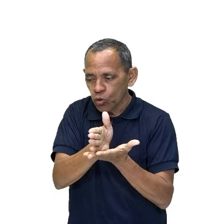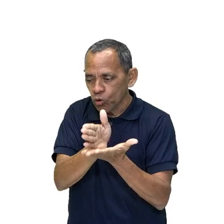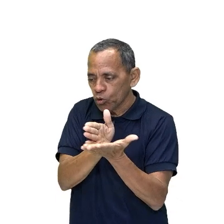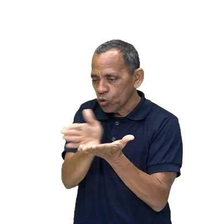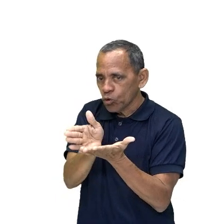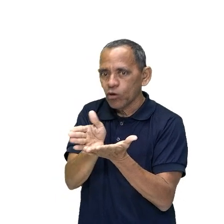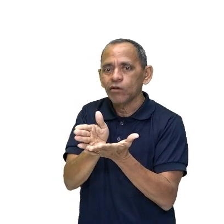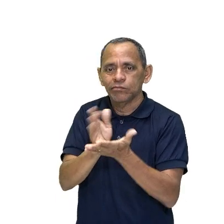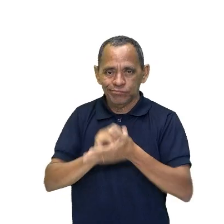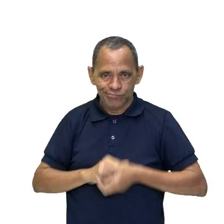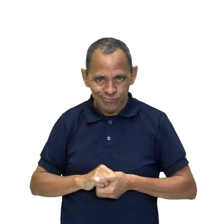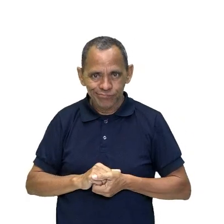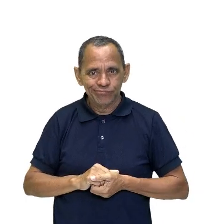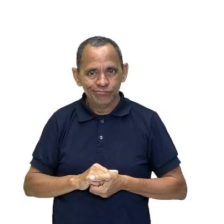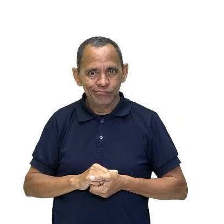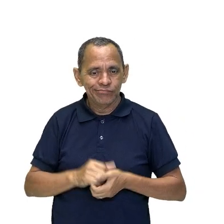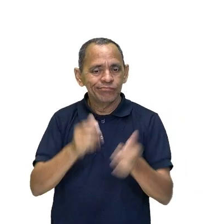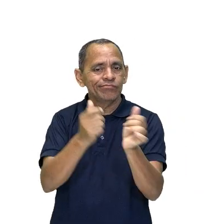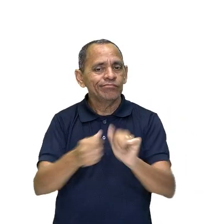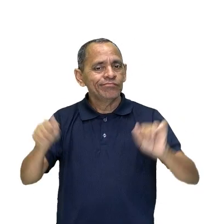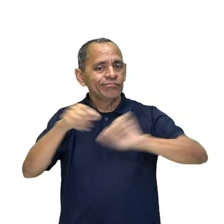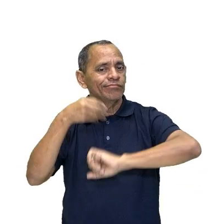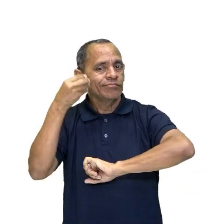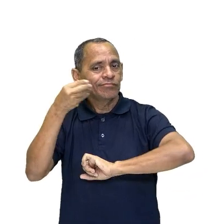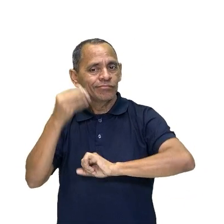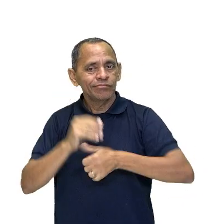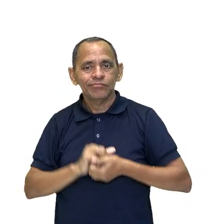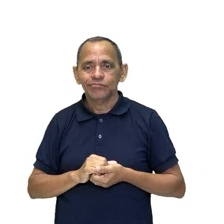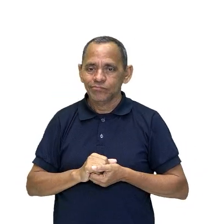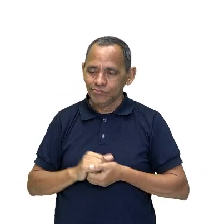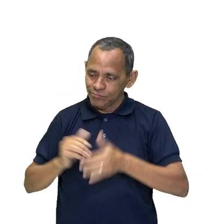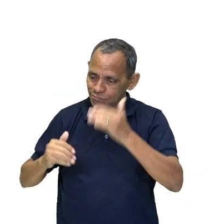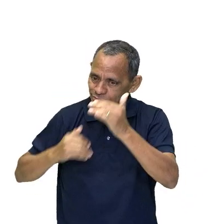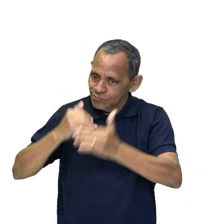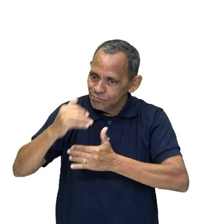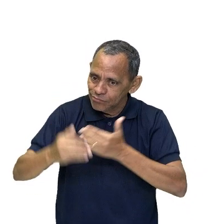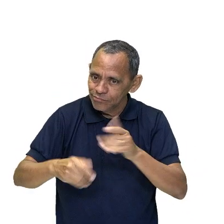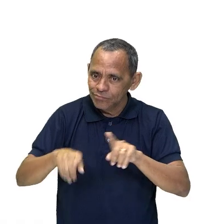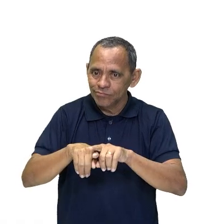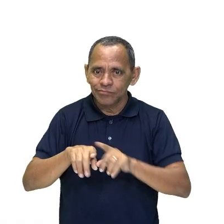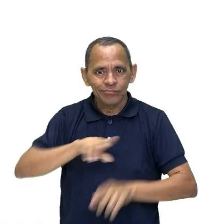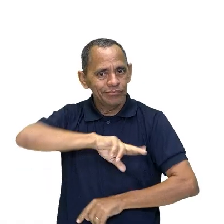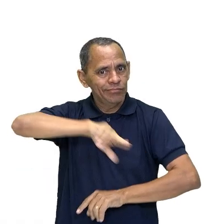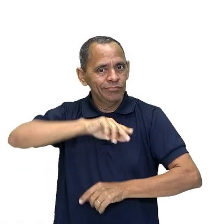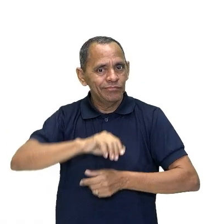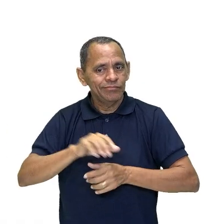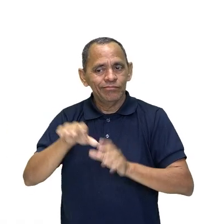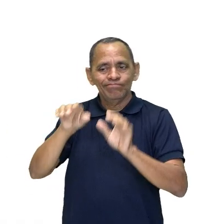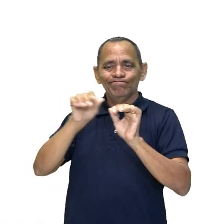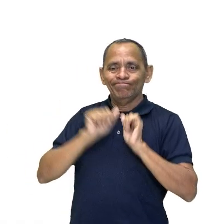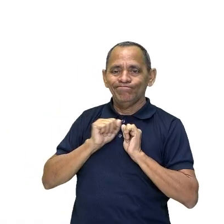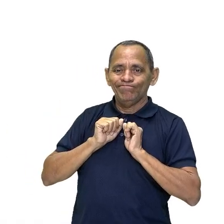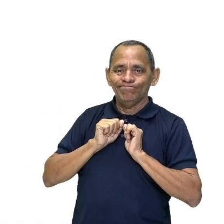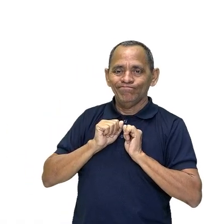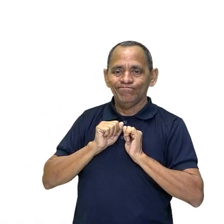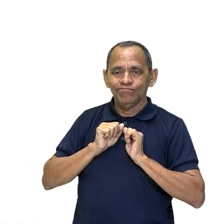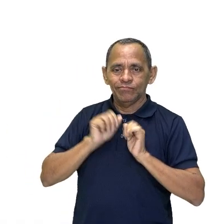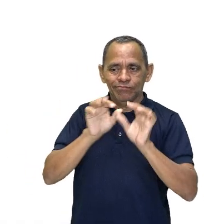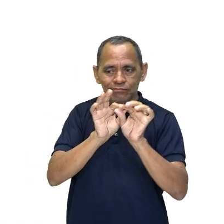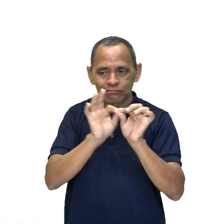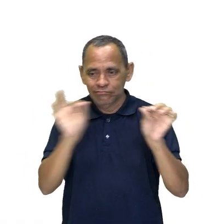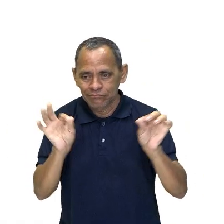experiências. Essas são as promessas da hipermídia. Ela não é passiva, né? Não é linear, não é